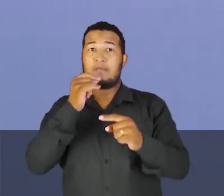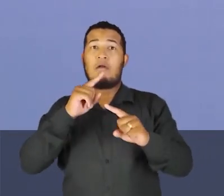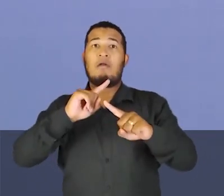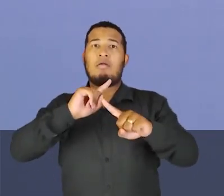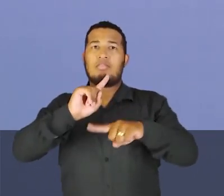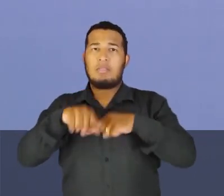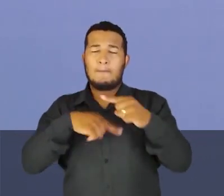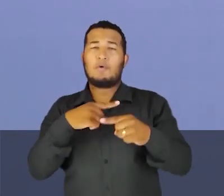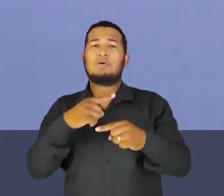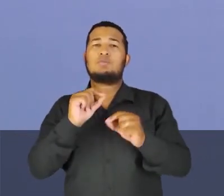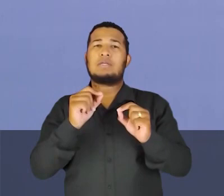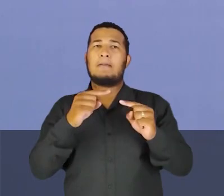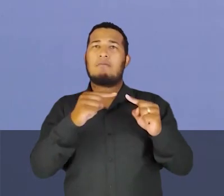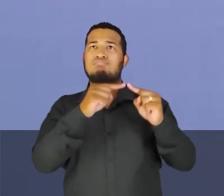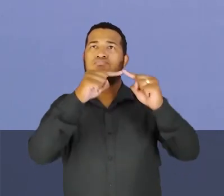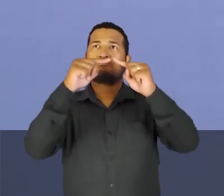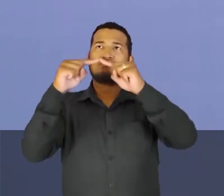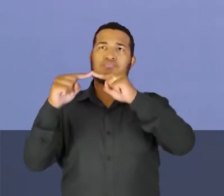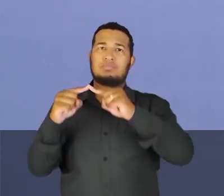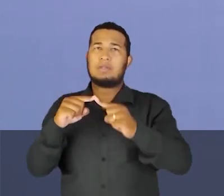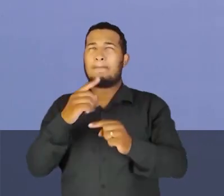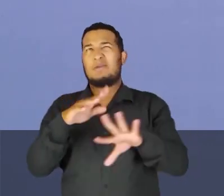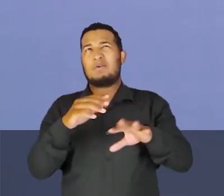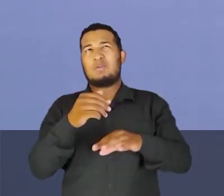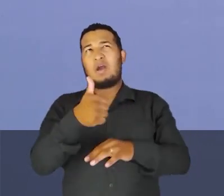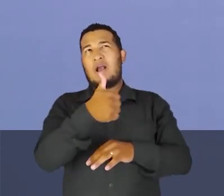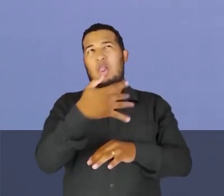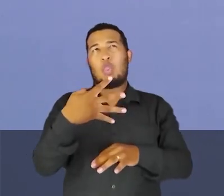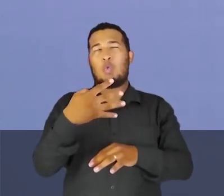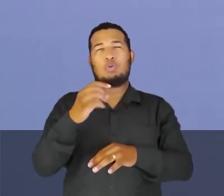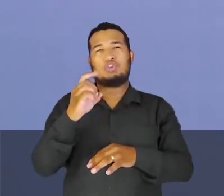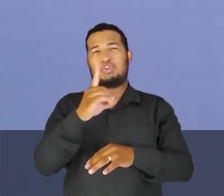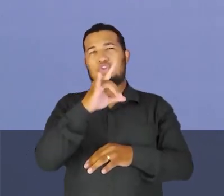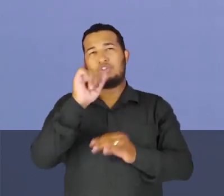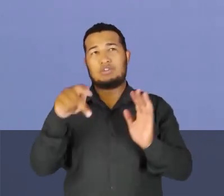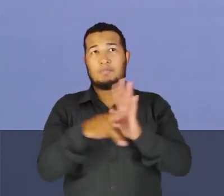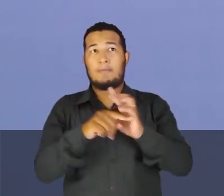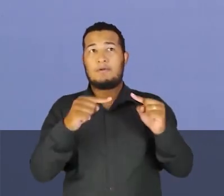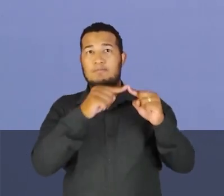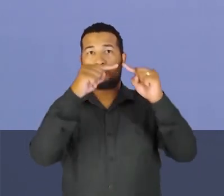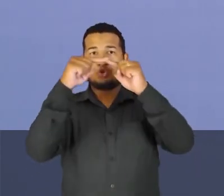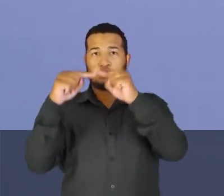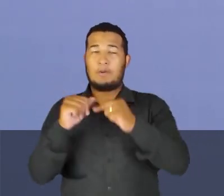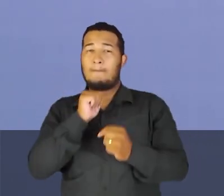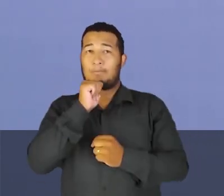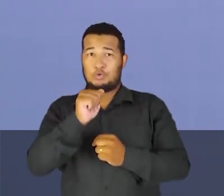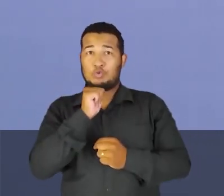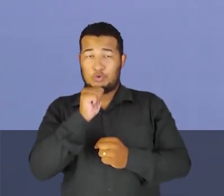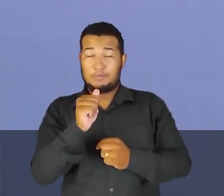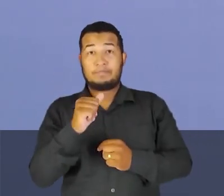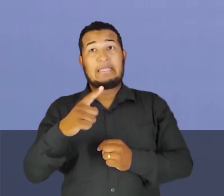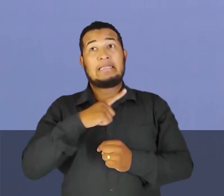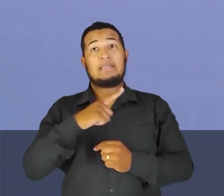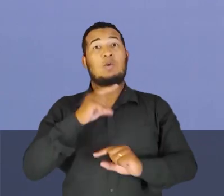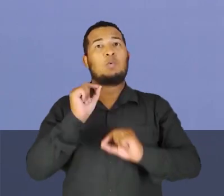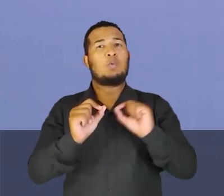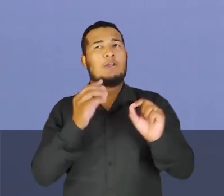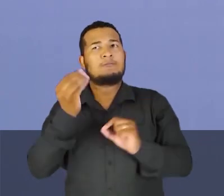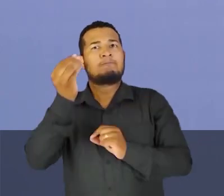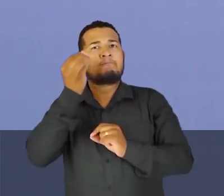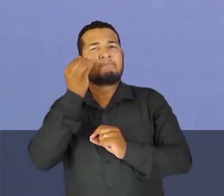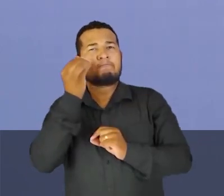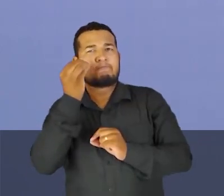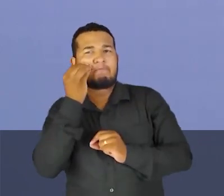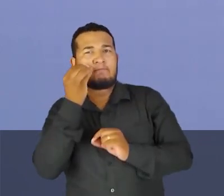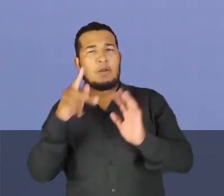o período fértil, ali no caso, o 14º dia do ciclo menstrual, né, existe uma tendência,